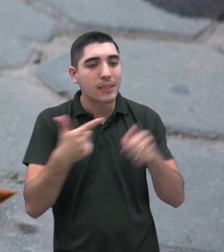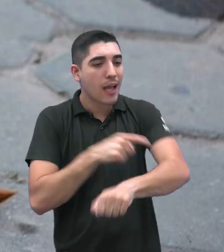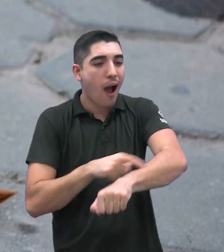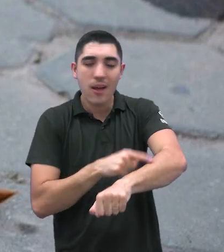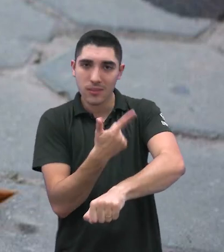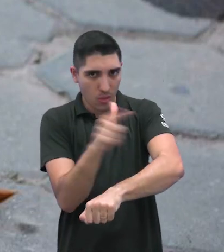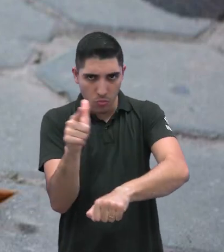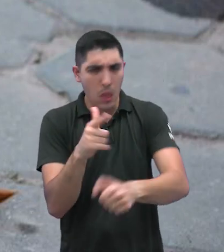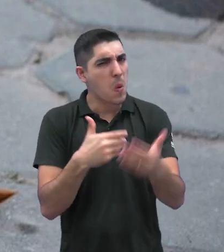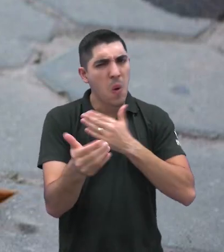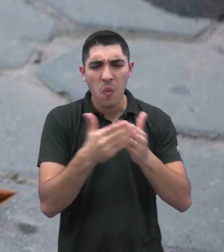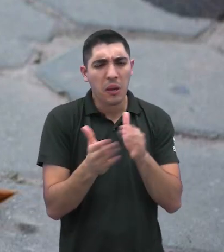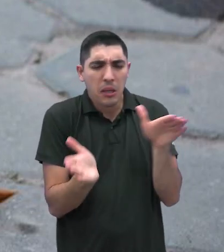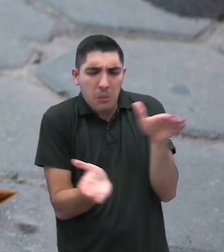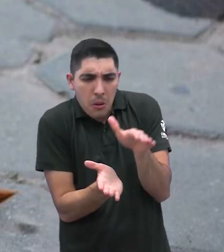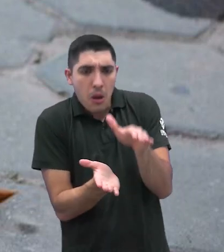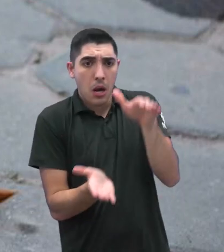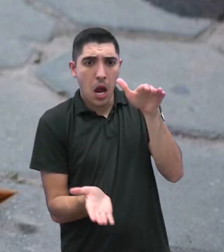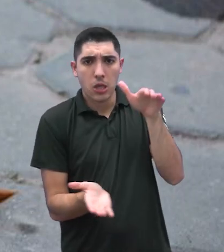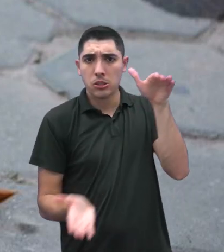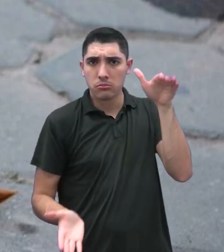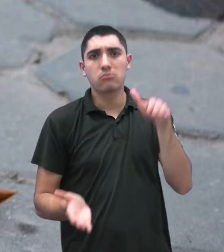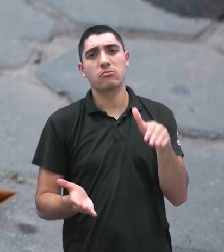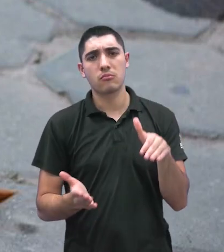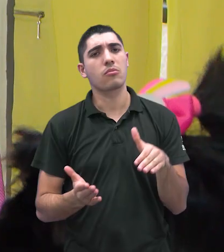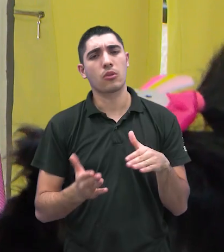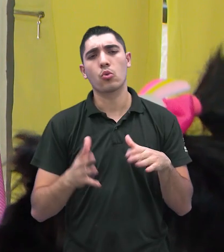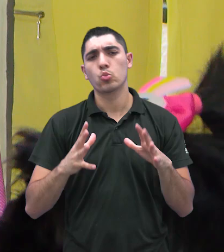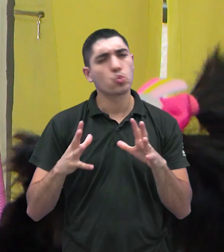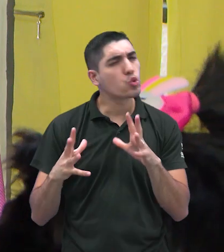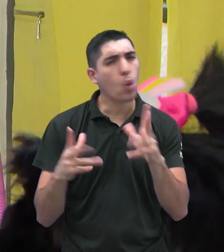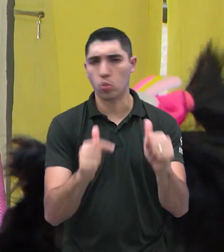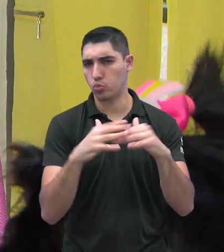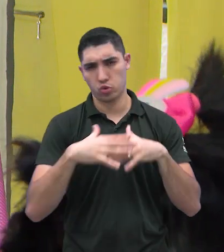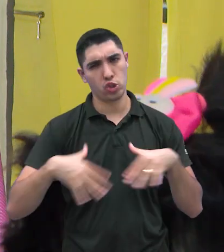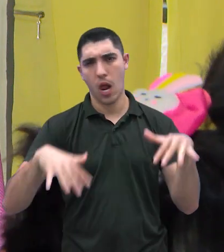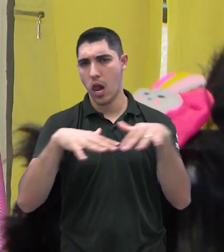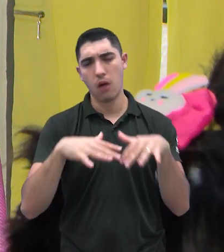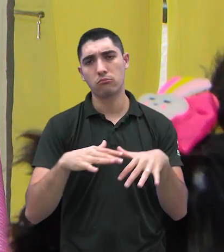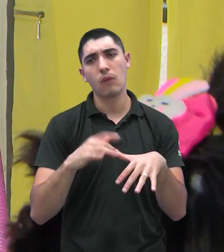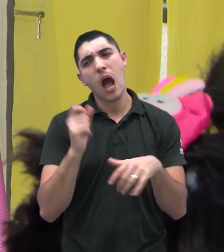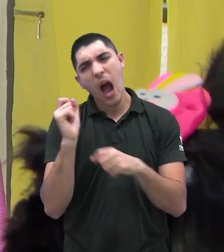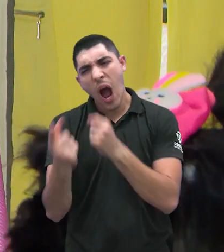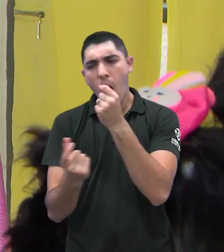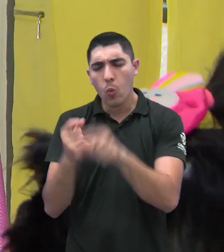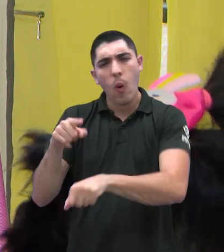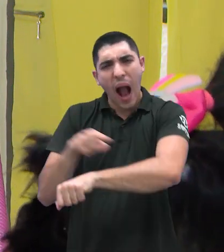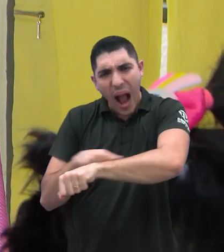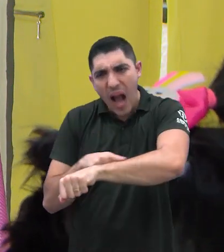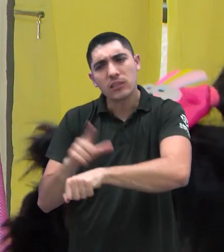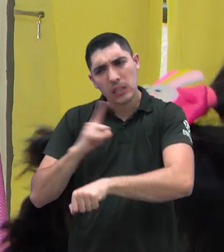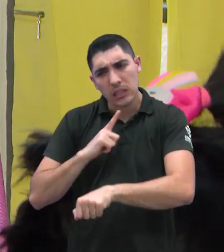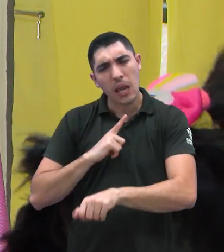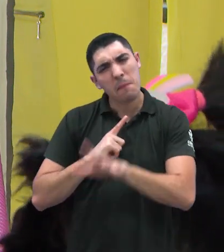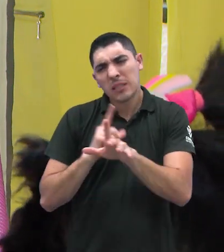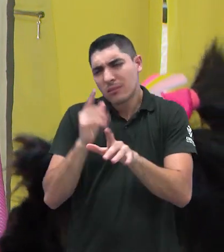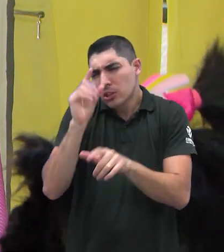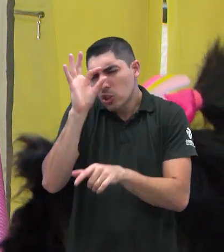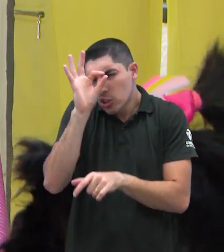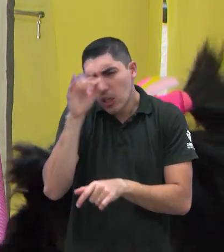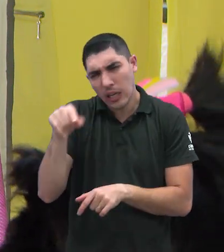foi tamanho, porte, né? SRDs em geral. Sim. Também vinha algum ou outro de raça, mas era bem